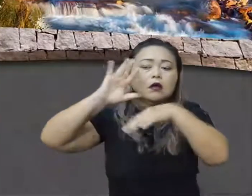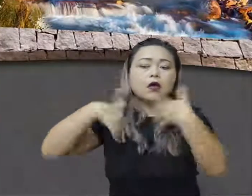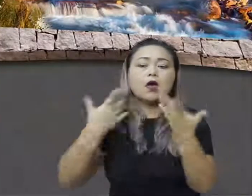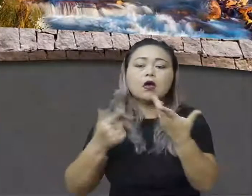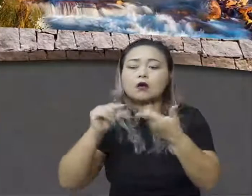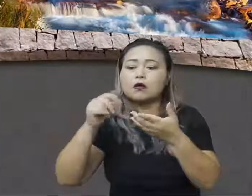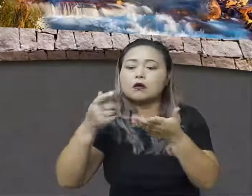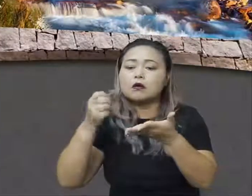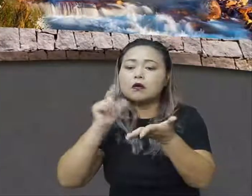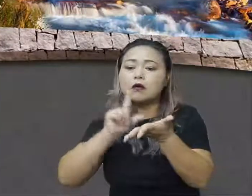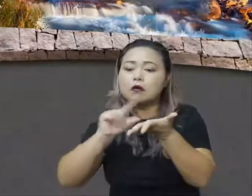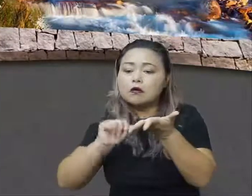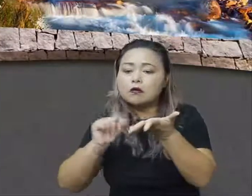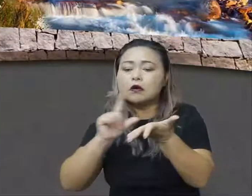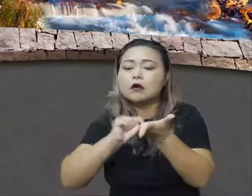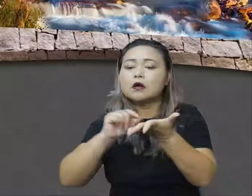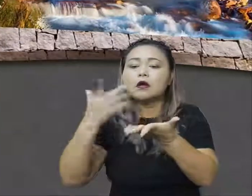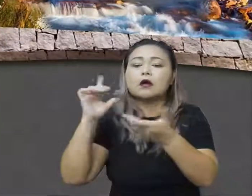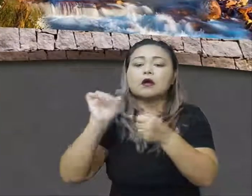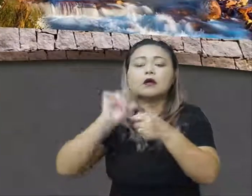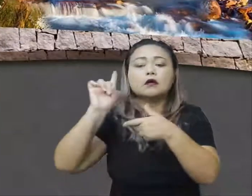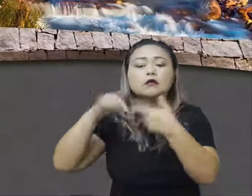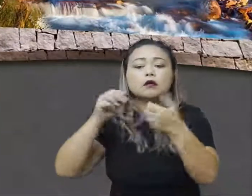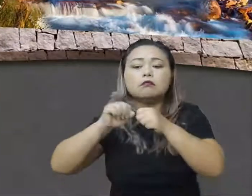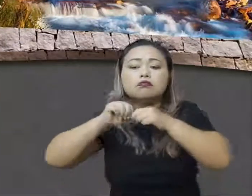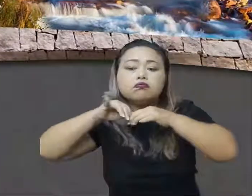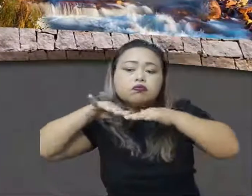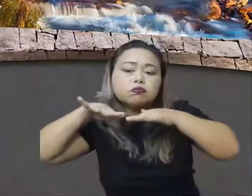Artigos científicos sobre a expansão urbana.